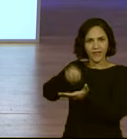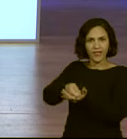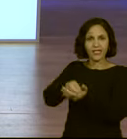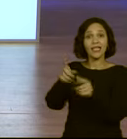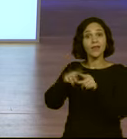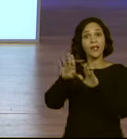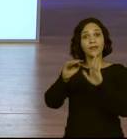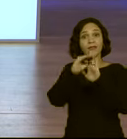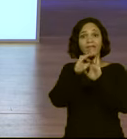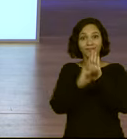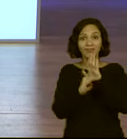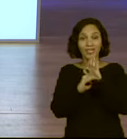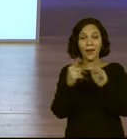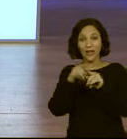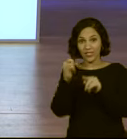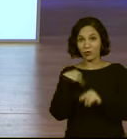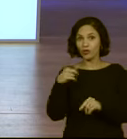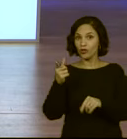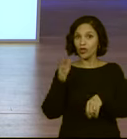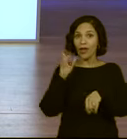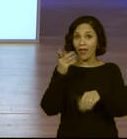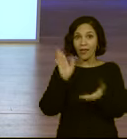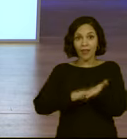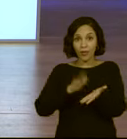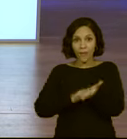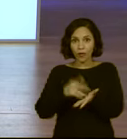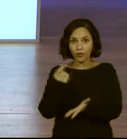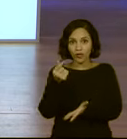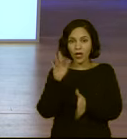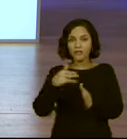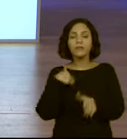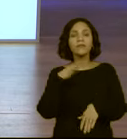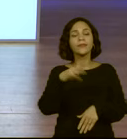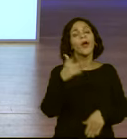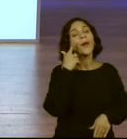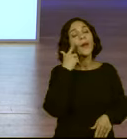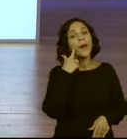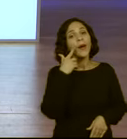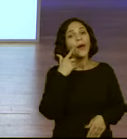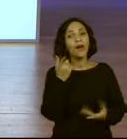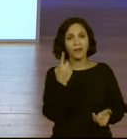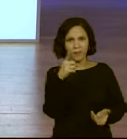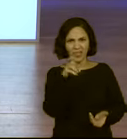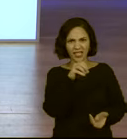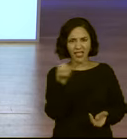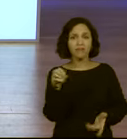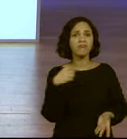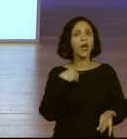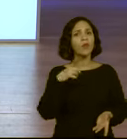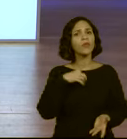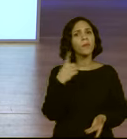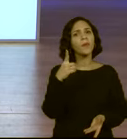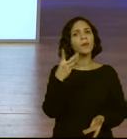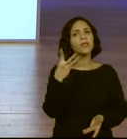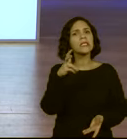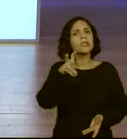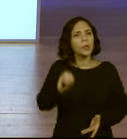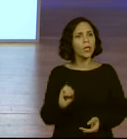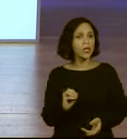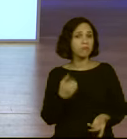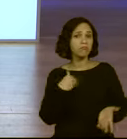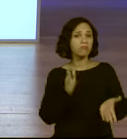e até com desconto porque se você tem dinheiro na mão você chega lá e fala Olha custa 1.500 mas eu tenho um